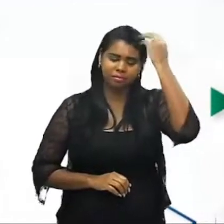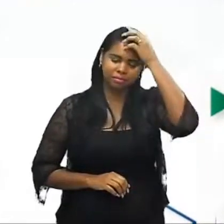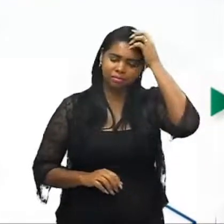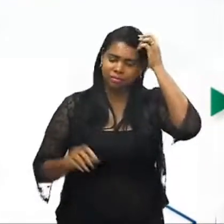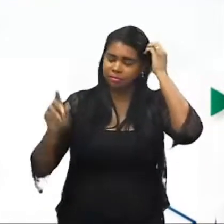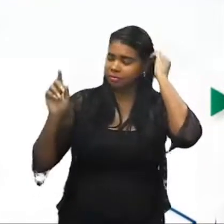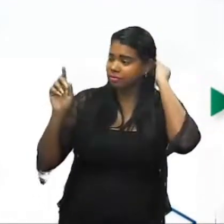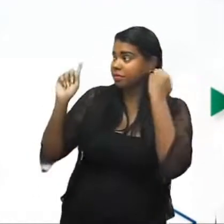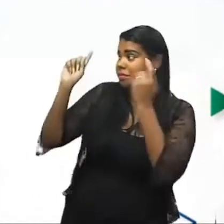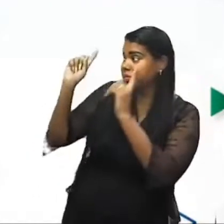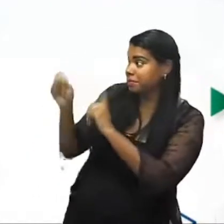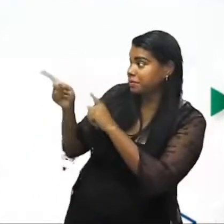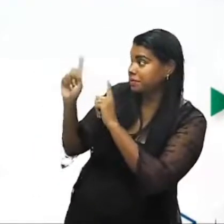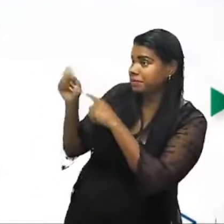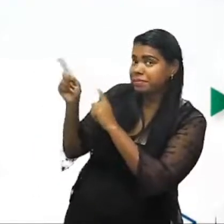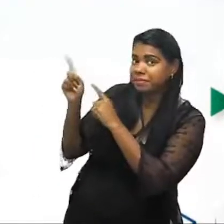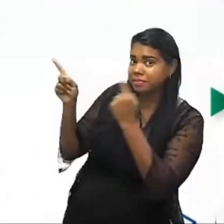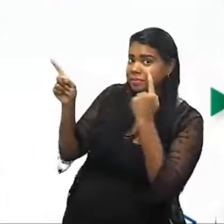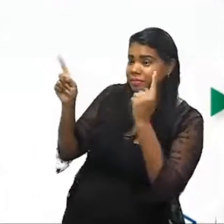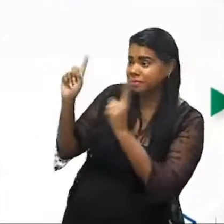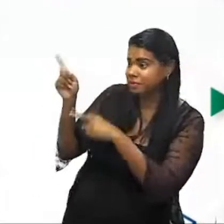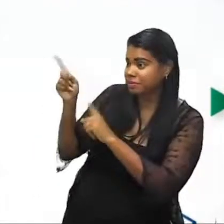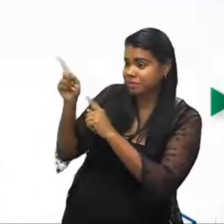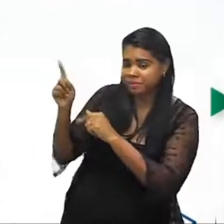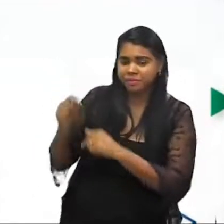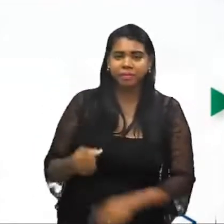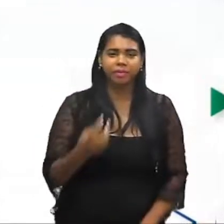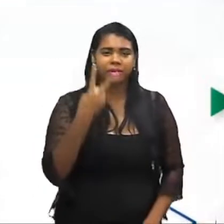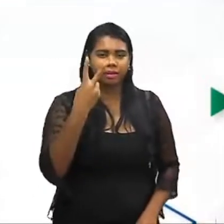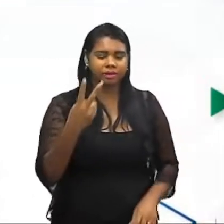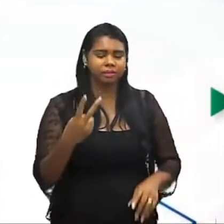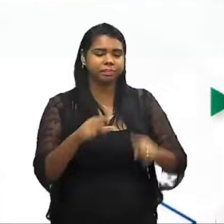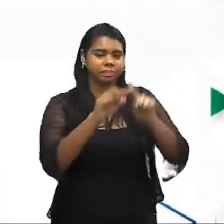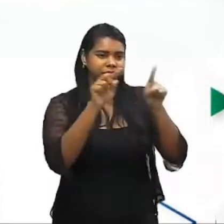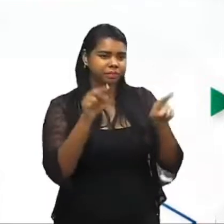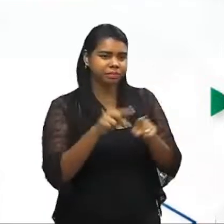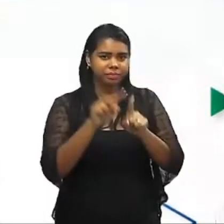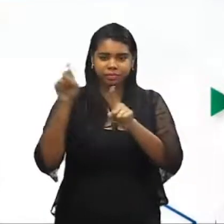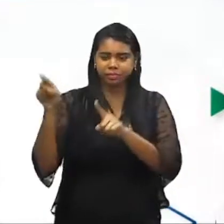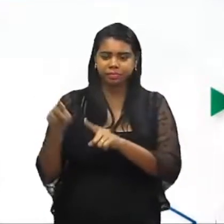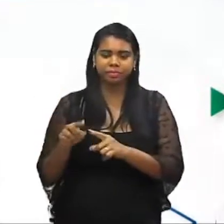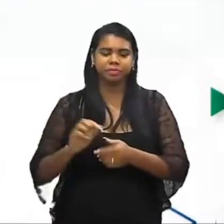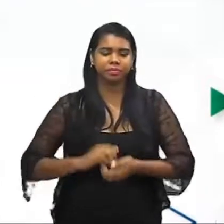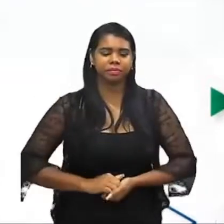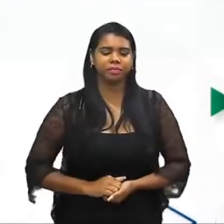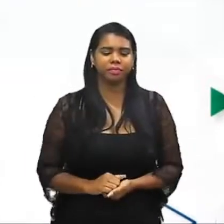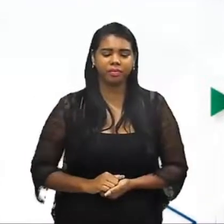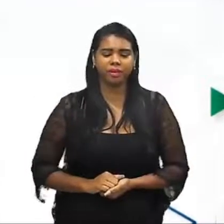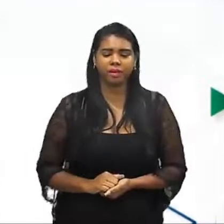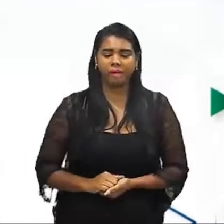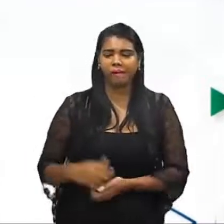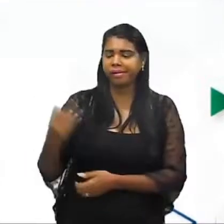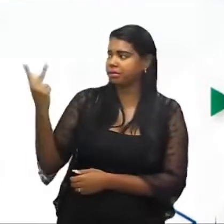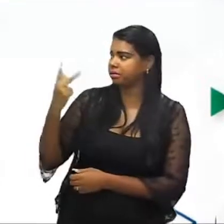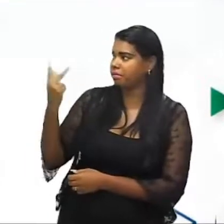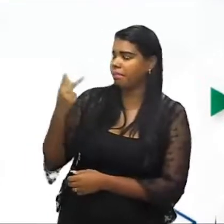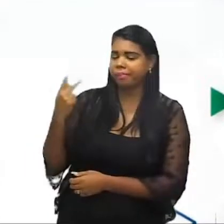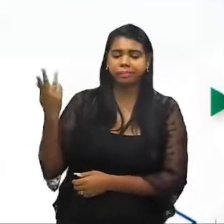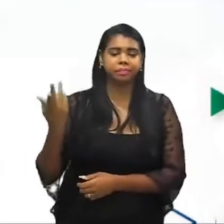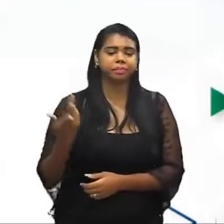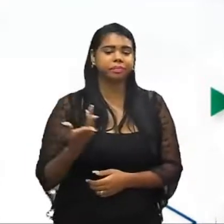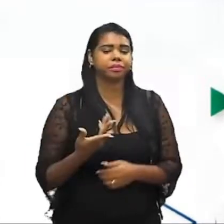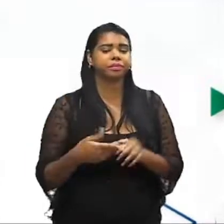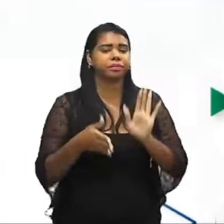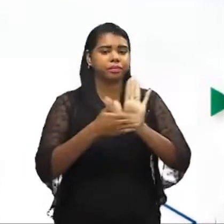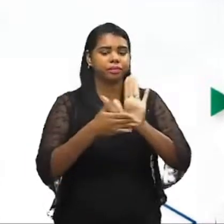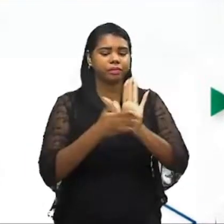telas que trazem bem essa temática. Né? Todo artista plástico, todo pintor, quando ele se propõe a trabalhar com